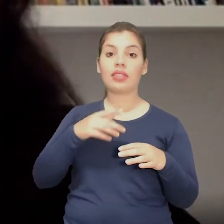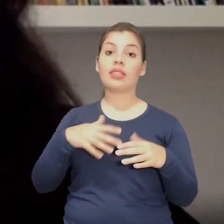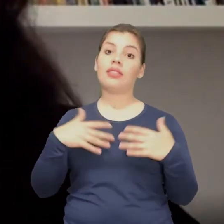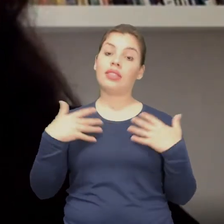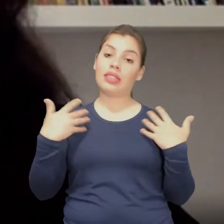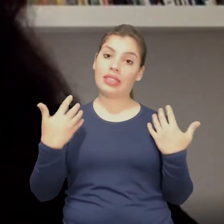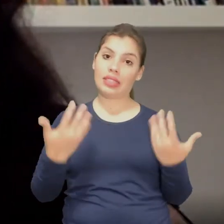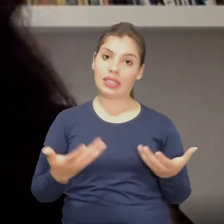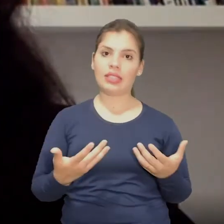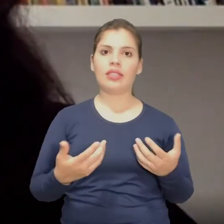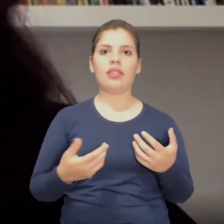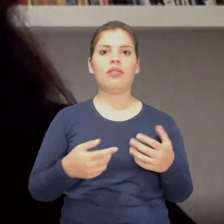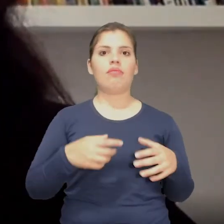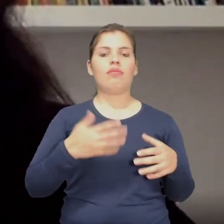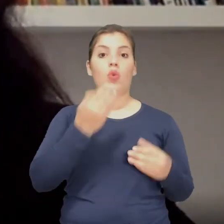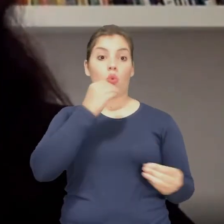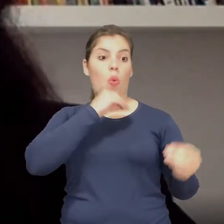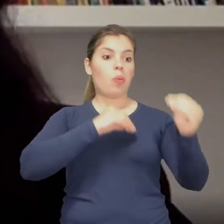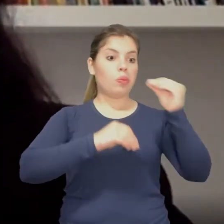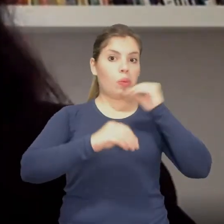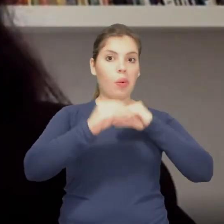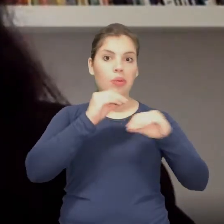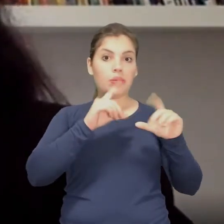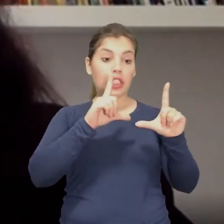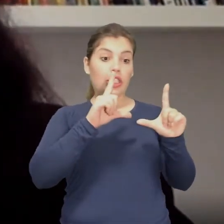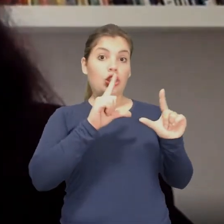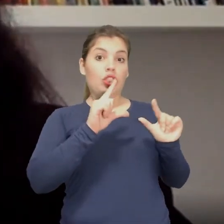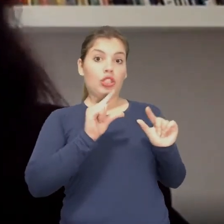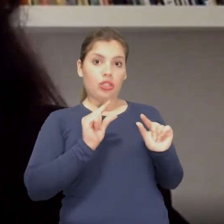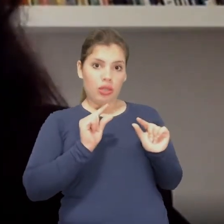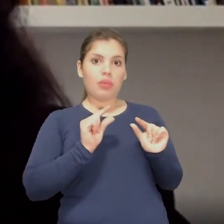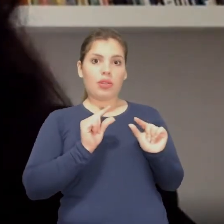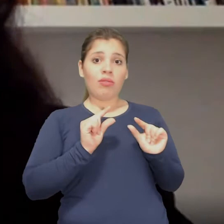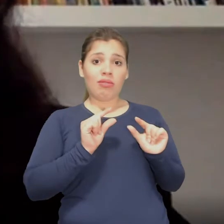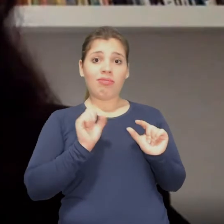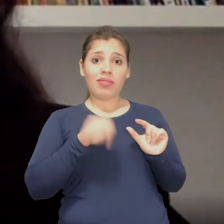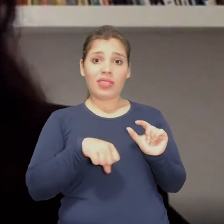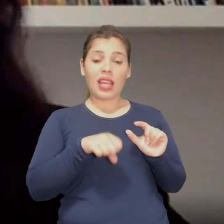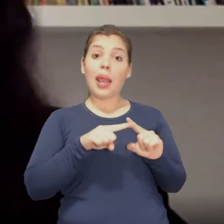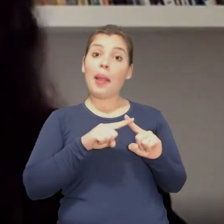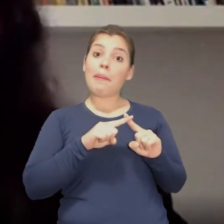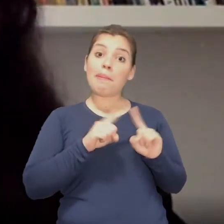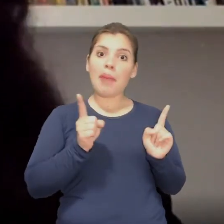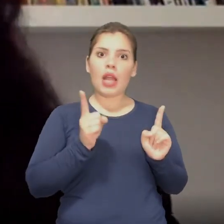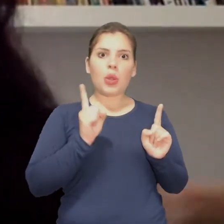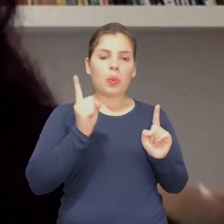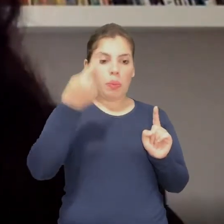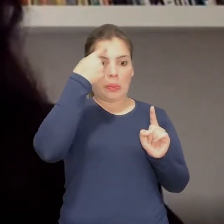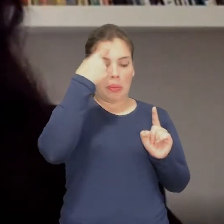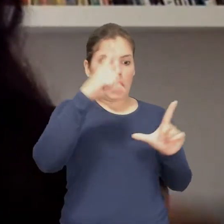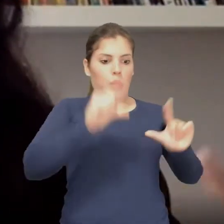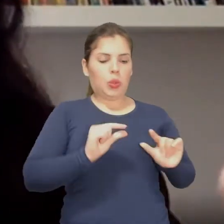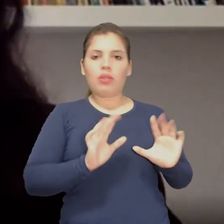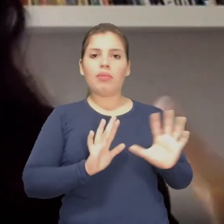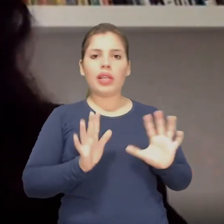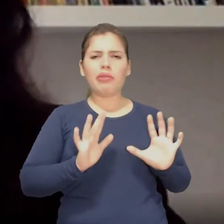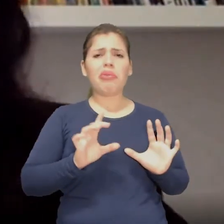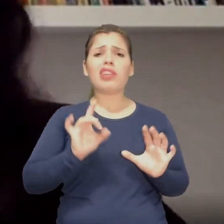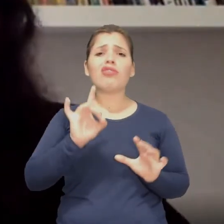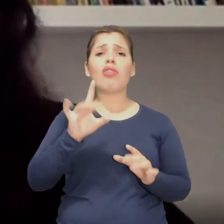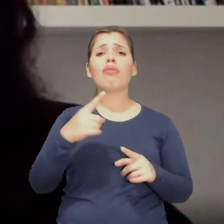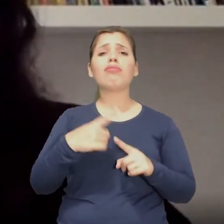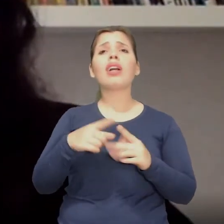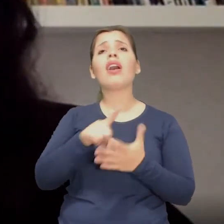Então, a diminuição do consumo calórico ou em quantidade é uma consequência, não é o